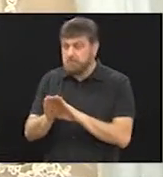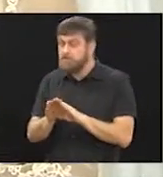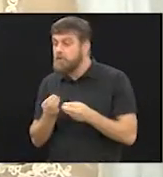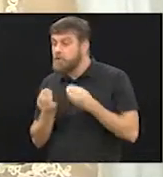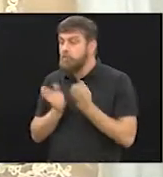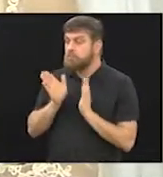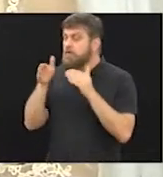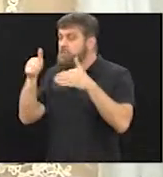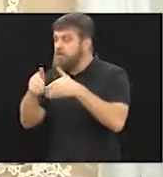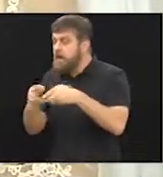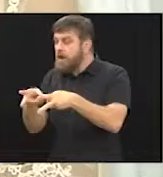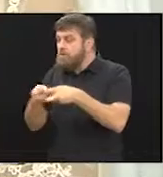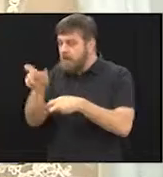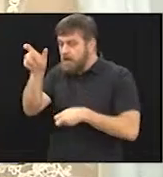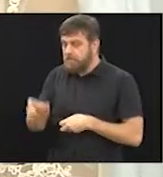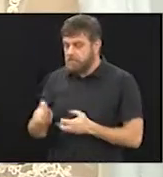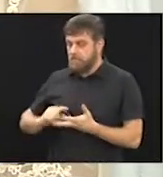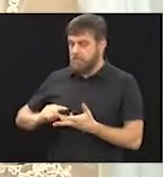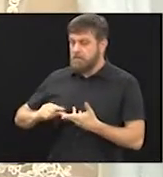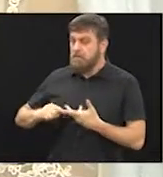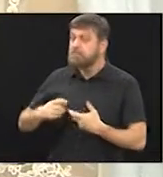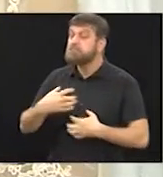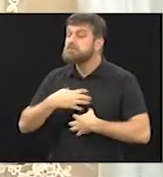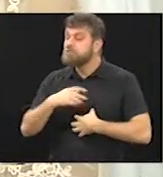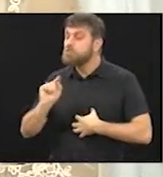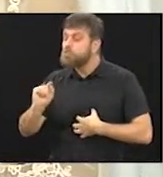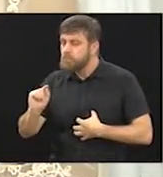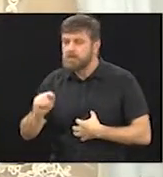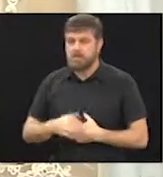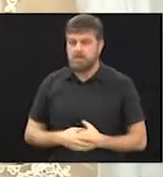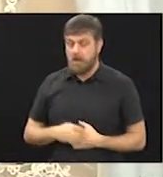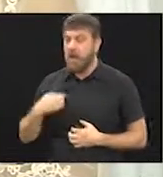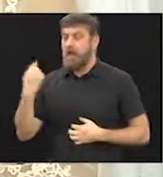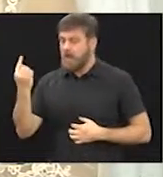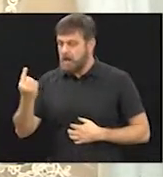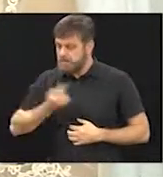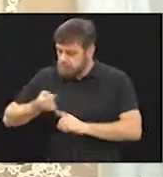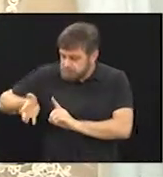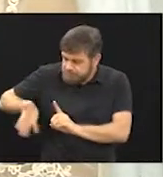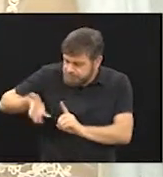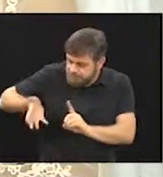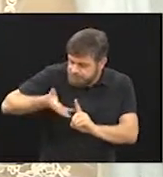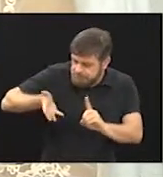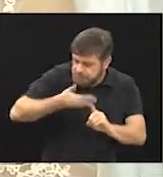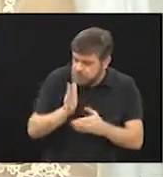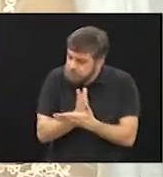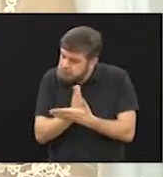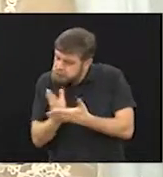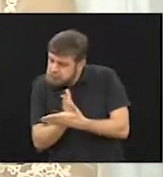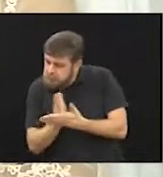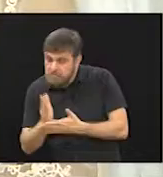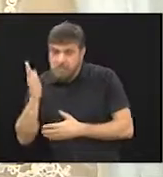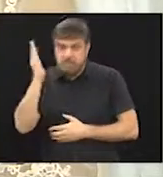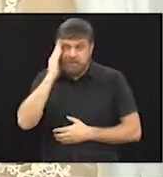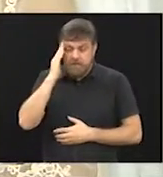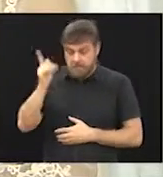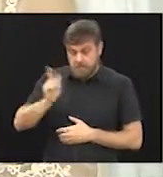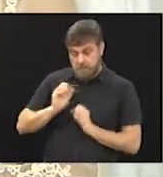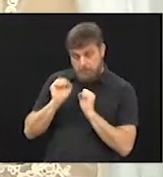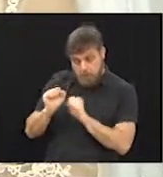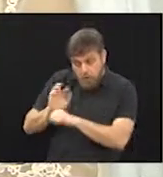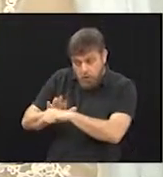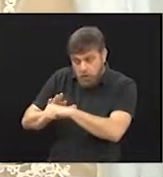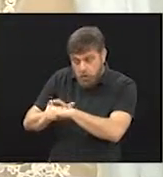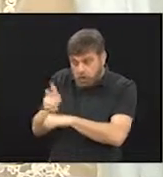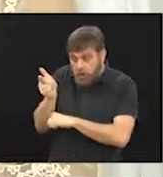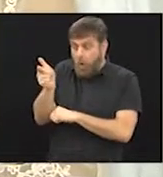direcionada ao sintoma que a paciente esteja sentindo. E aí fazer o diagnóstico, fazer uma triagem de alguma outra